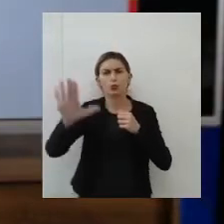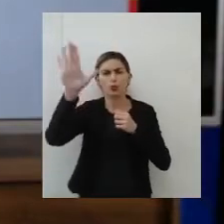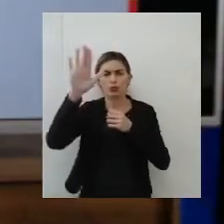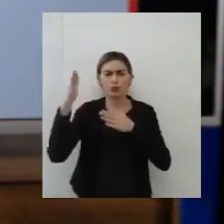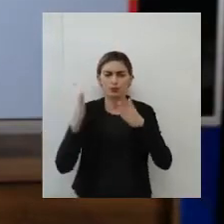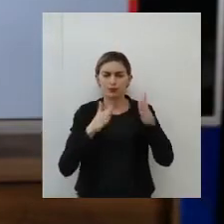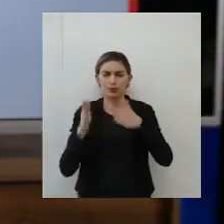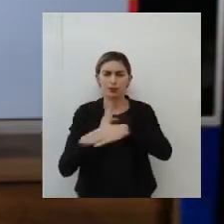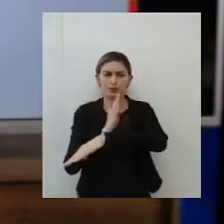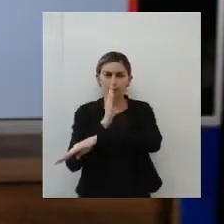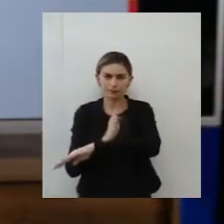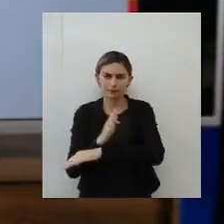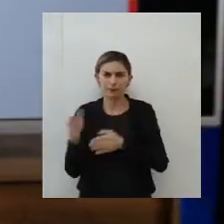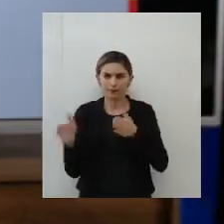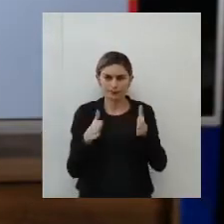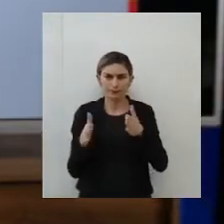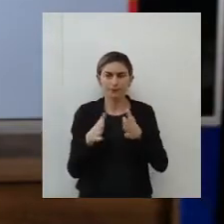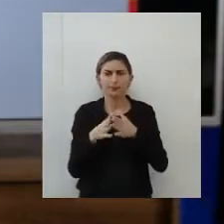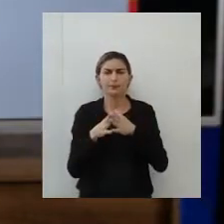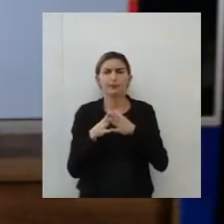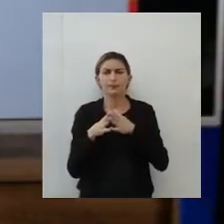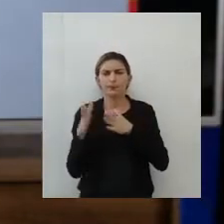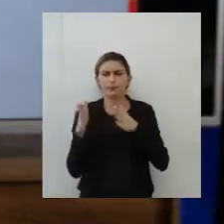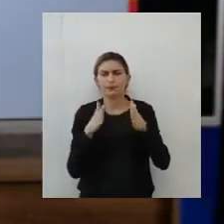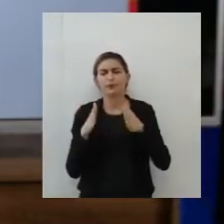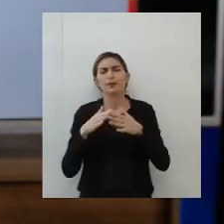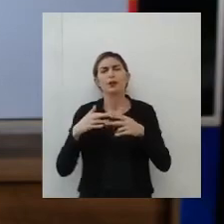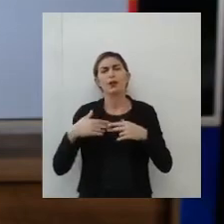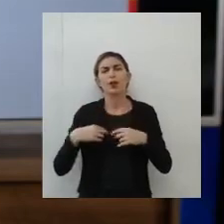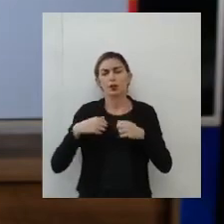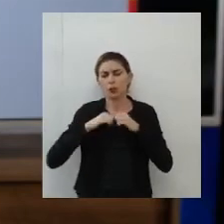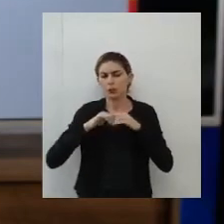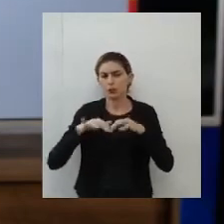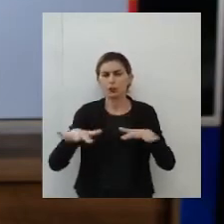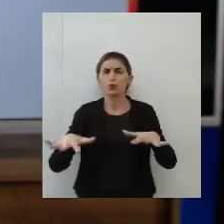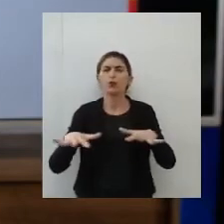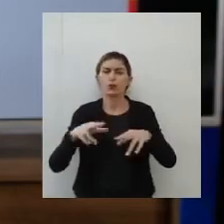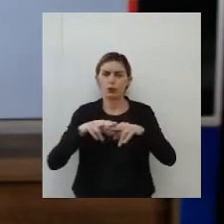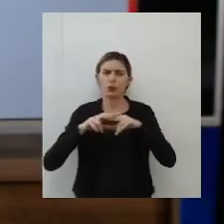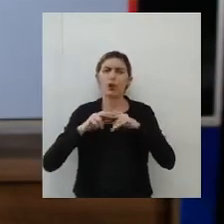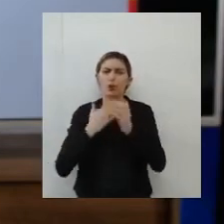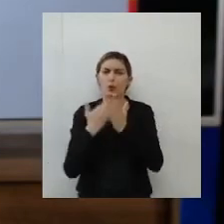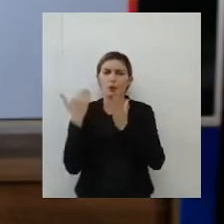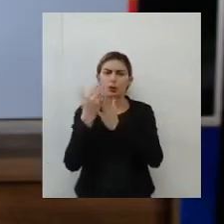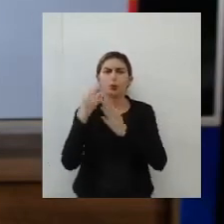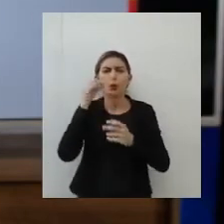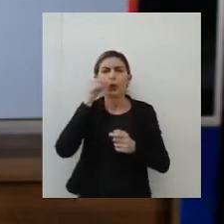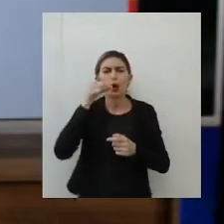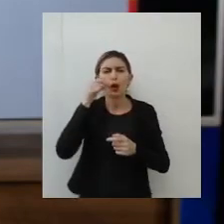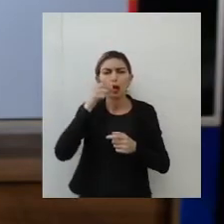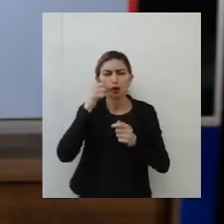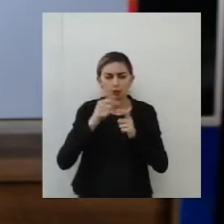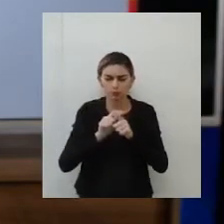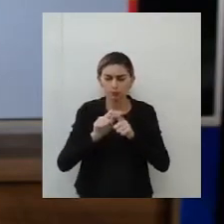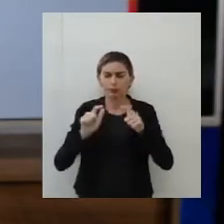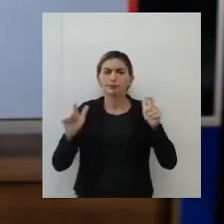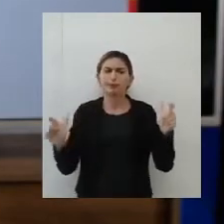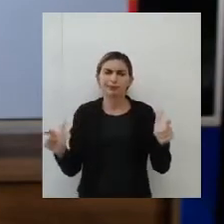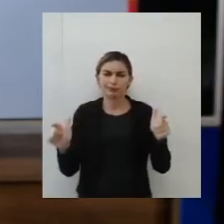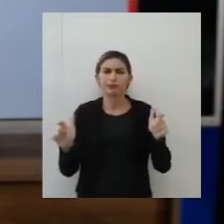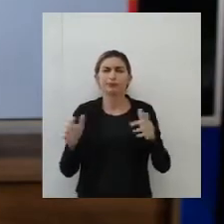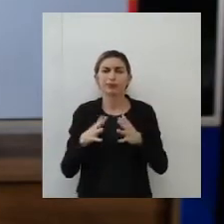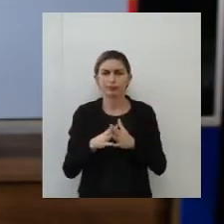período medieval. O que contribuiu ainda mais para a proliferação dos ratos. Tá certo?